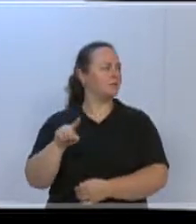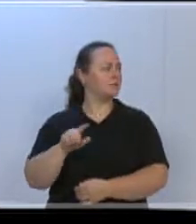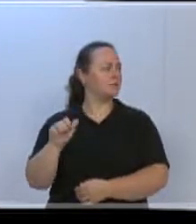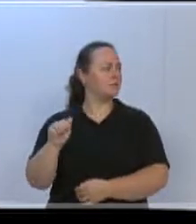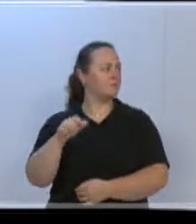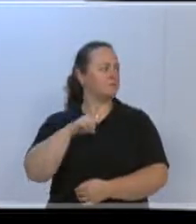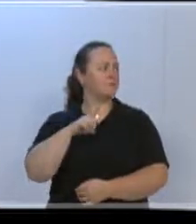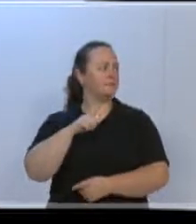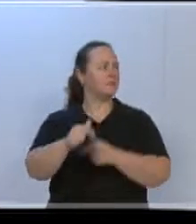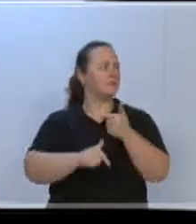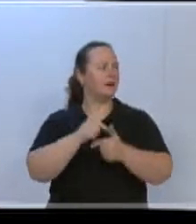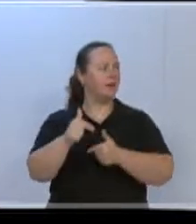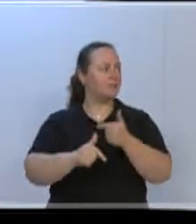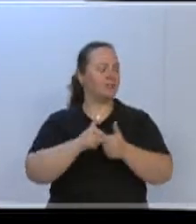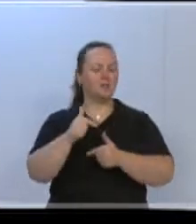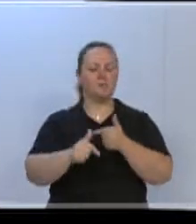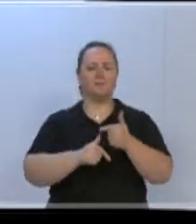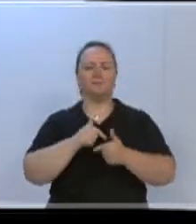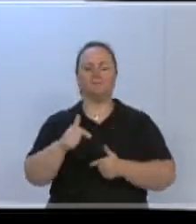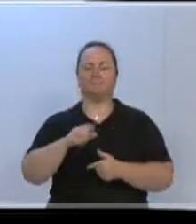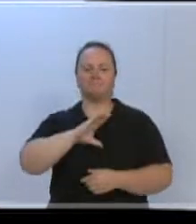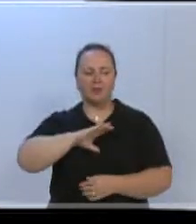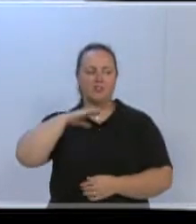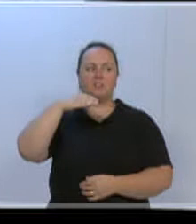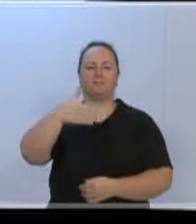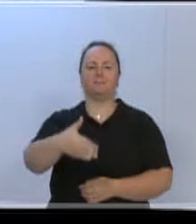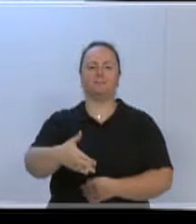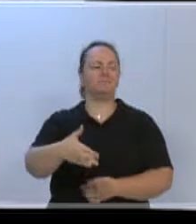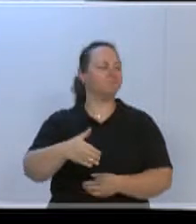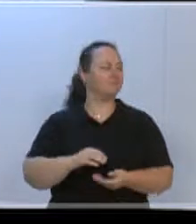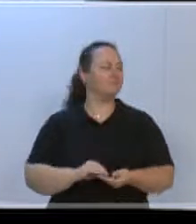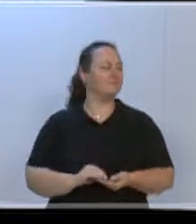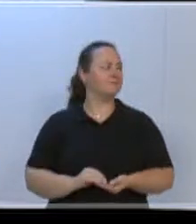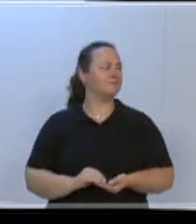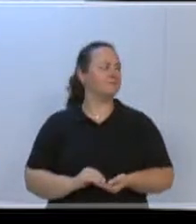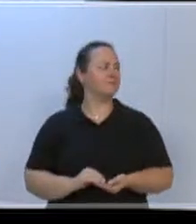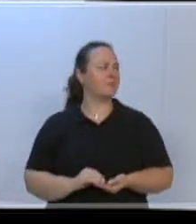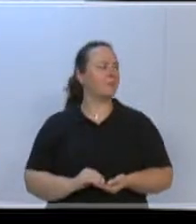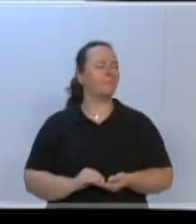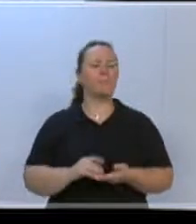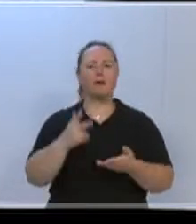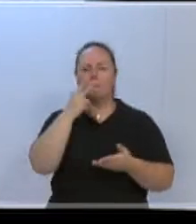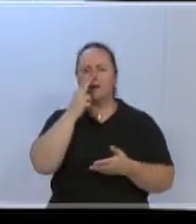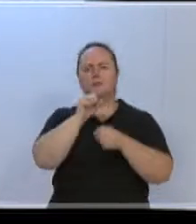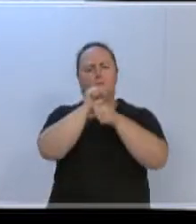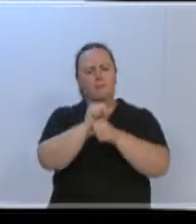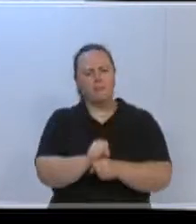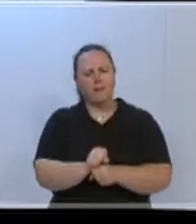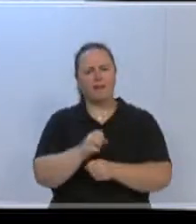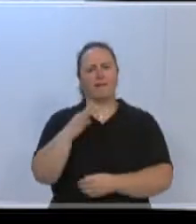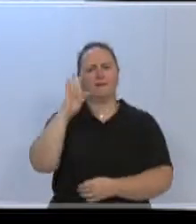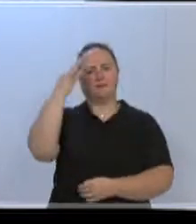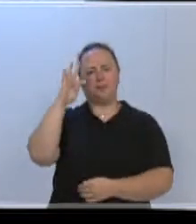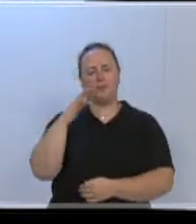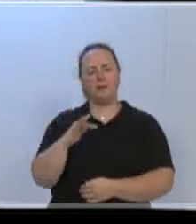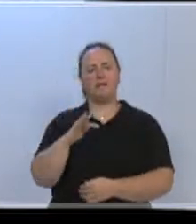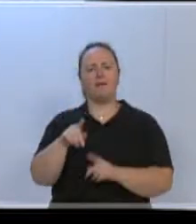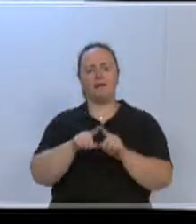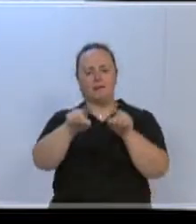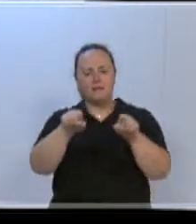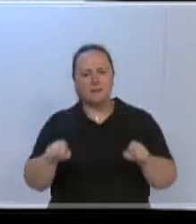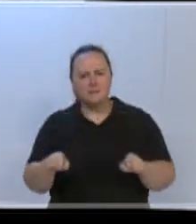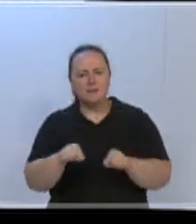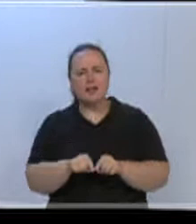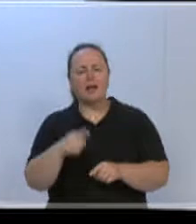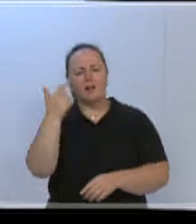projetos de professores que têm a ousadia e tenha coragem de sair do tradicional sem na teoria saírem da sala de aula o professor gilson